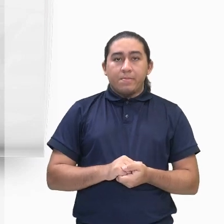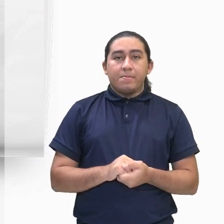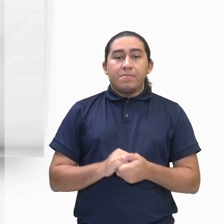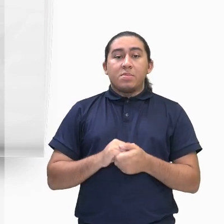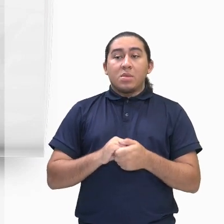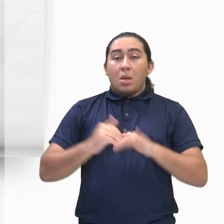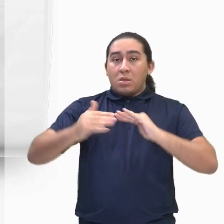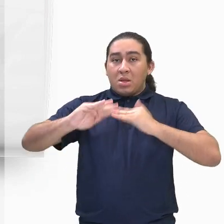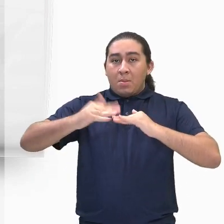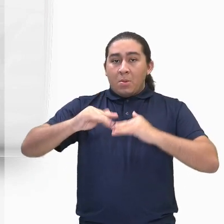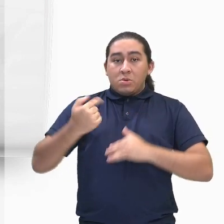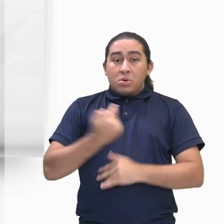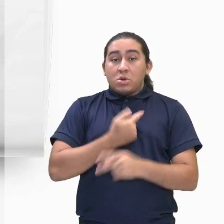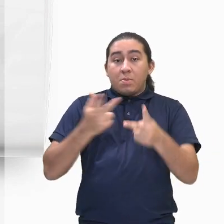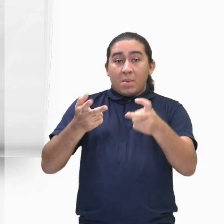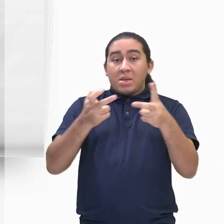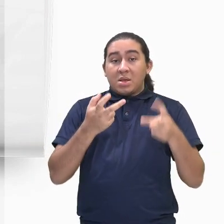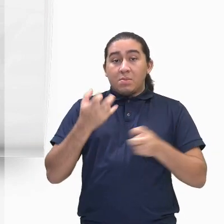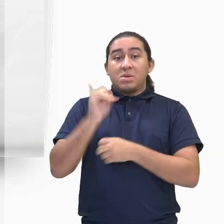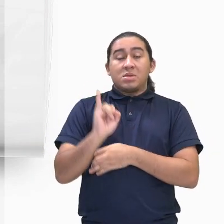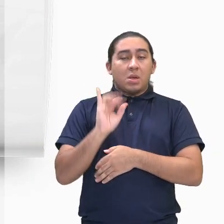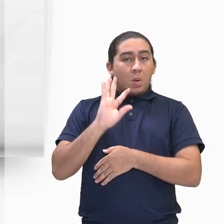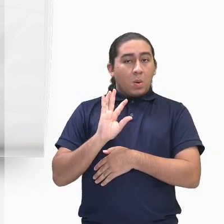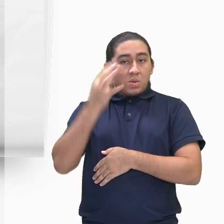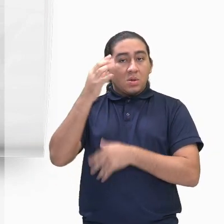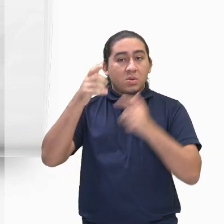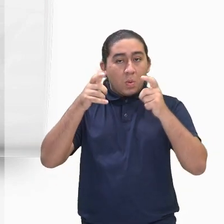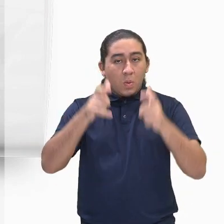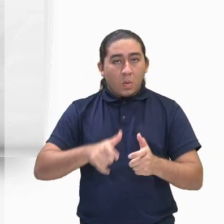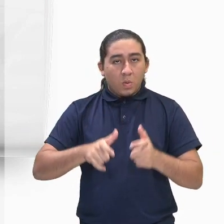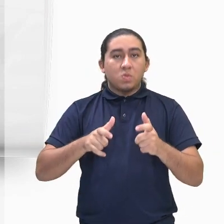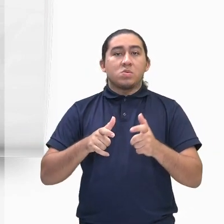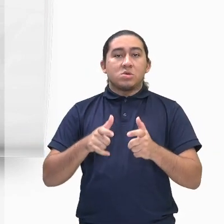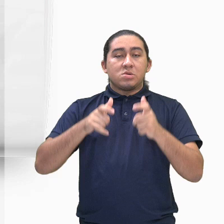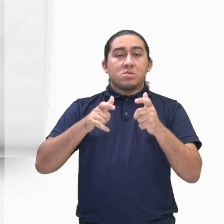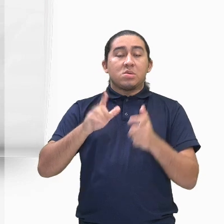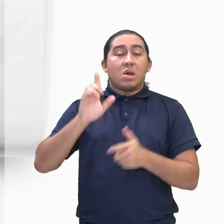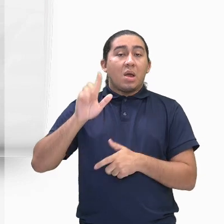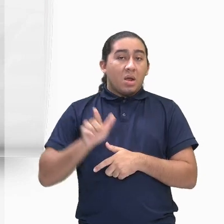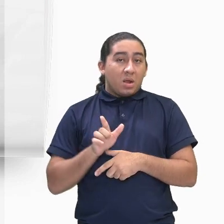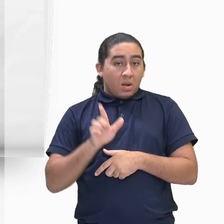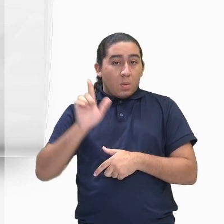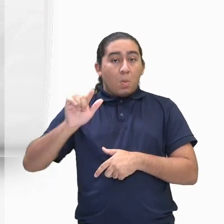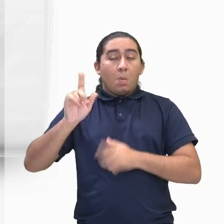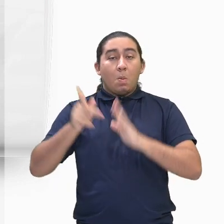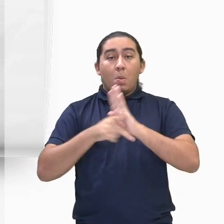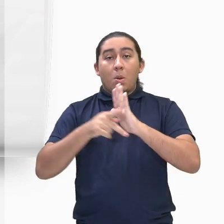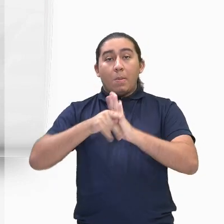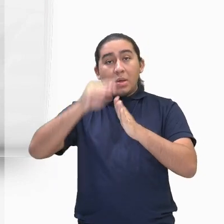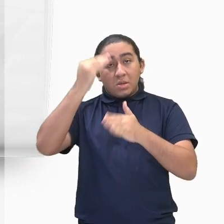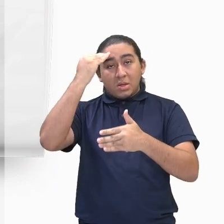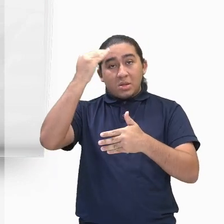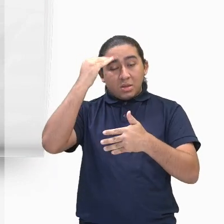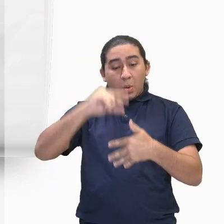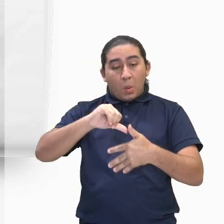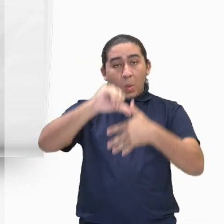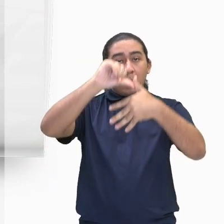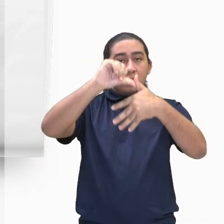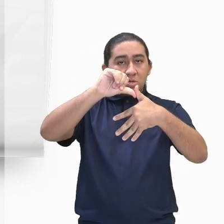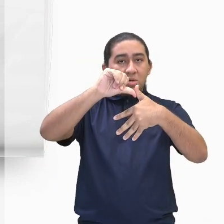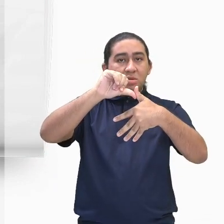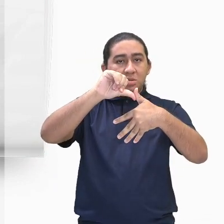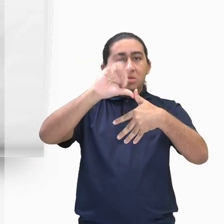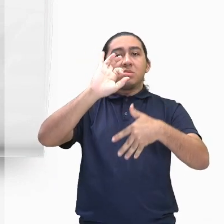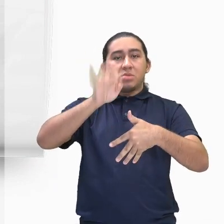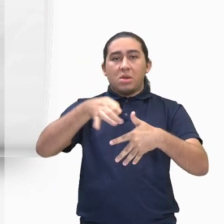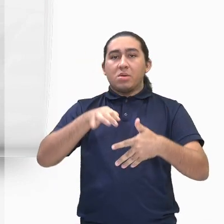consegue perceber quando esses tremores acontecem na porção continental, né, da crosta terrestre,